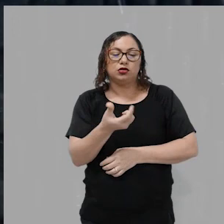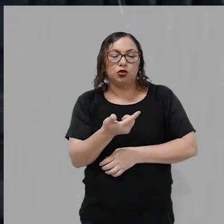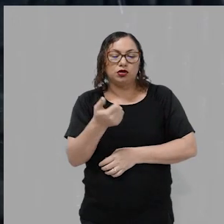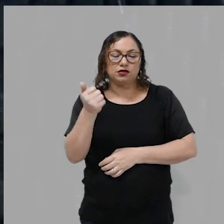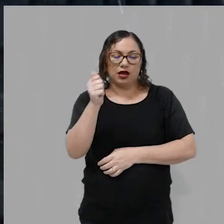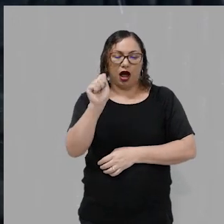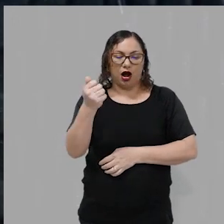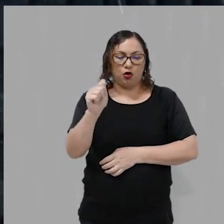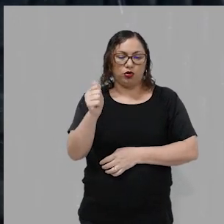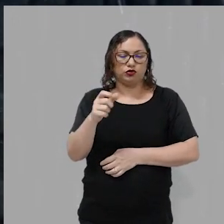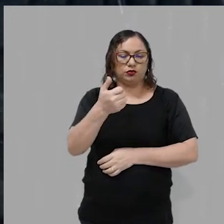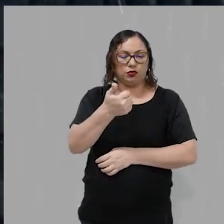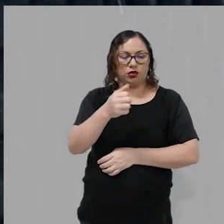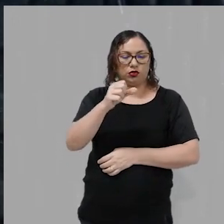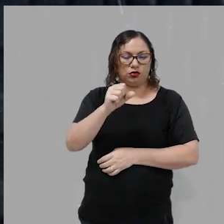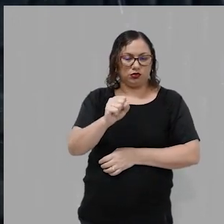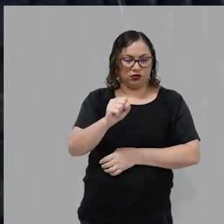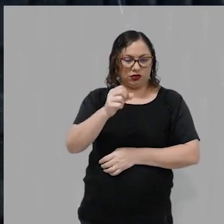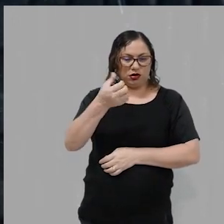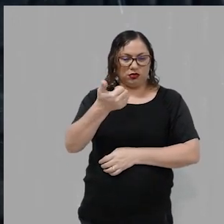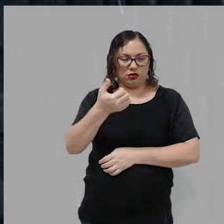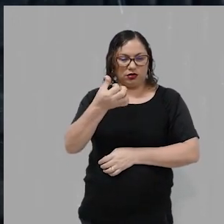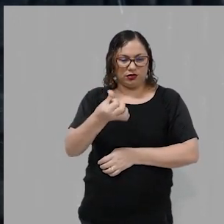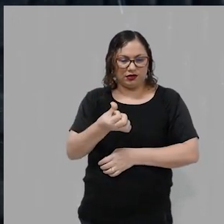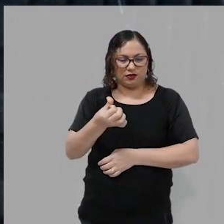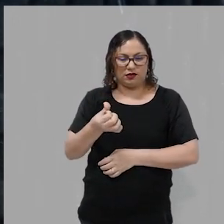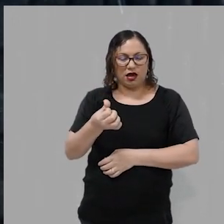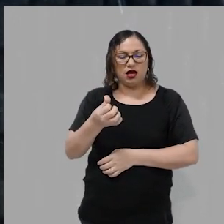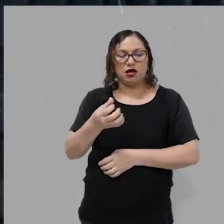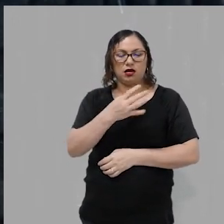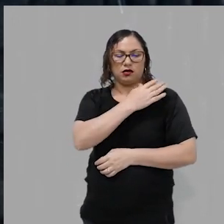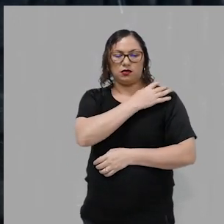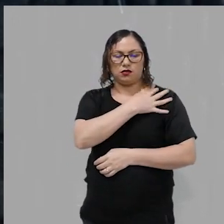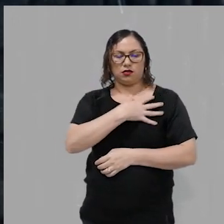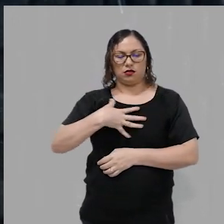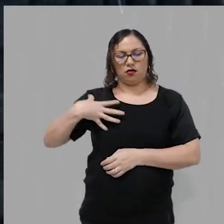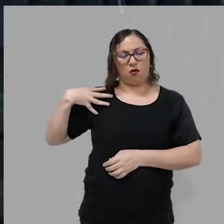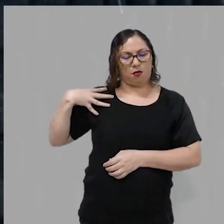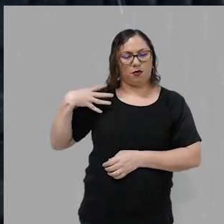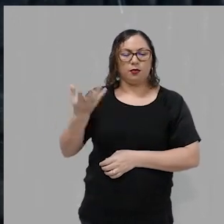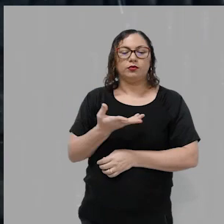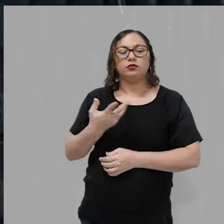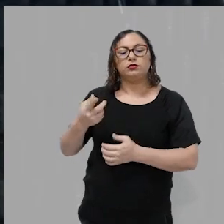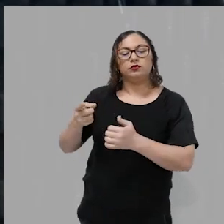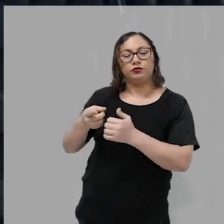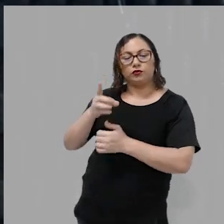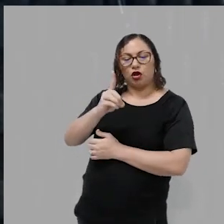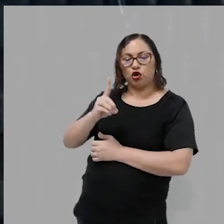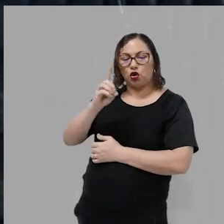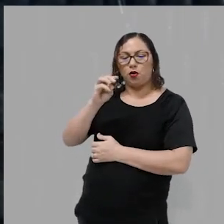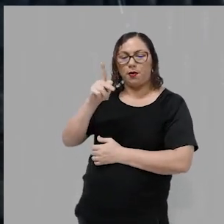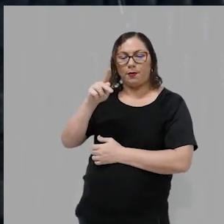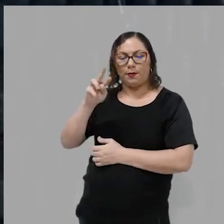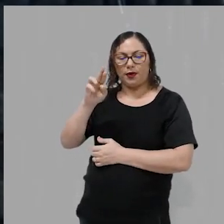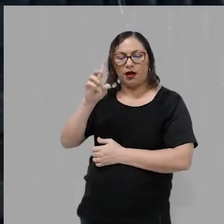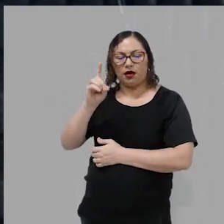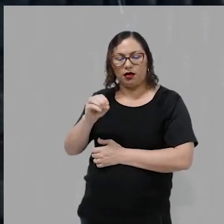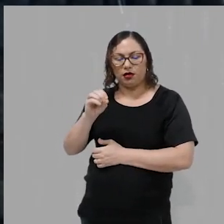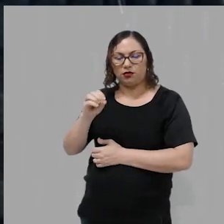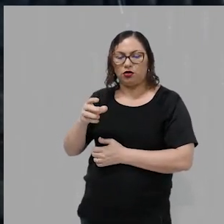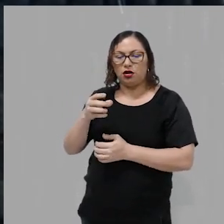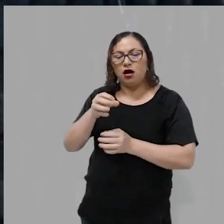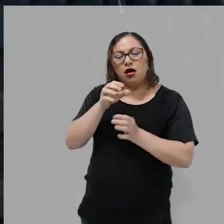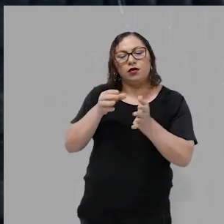fundou, através de um decreto, o príncipe Dom Pedro I, Escola Real de Ciências, Artes e Ofícios, onde se ensinava a desenhar,